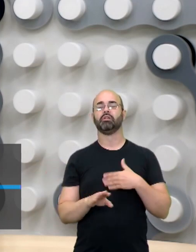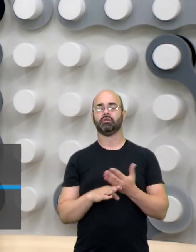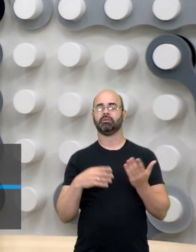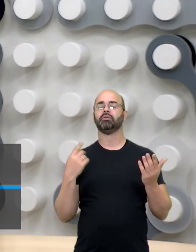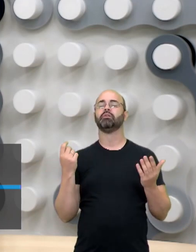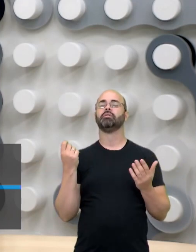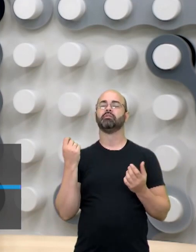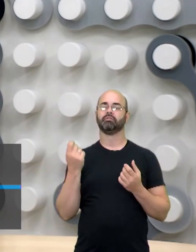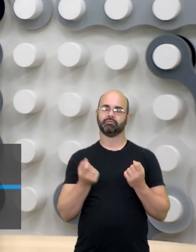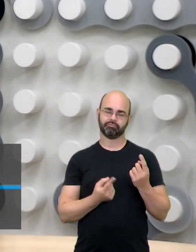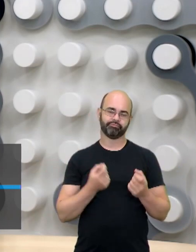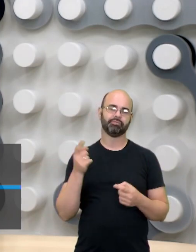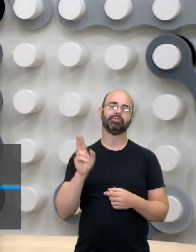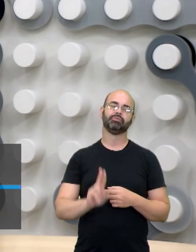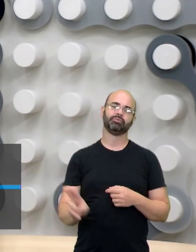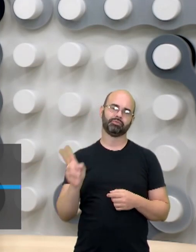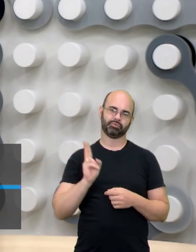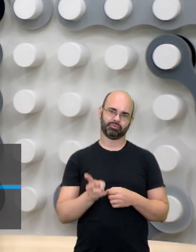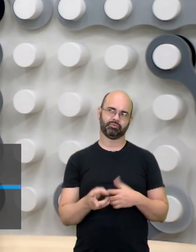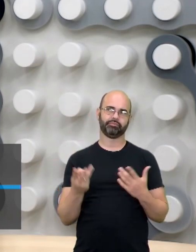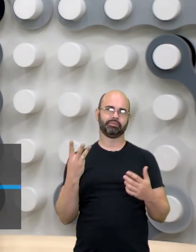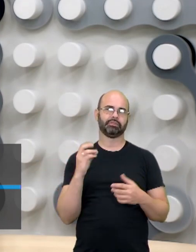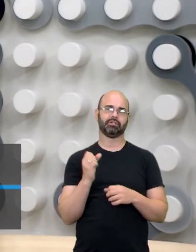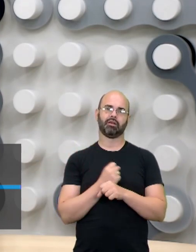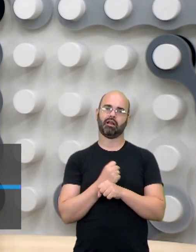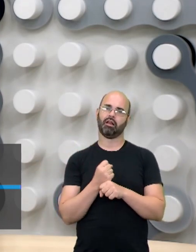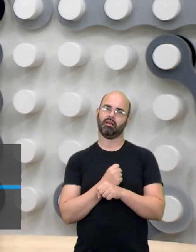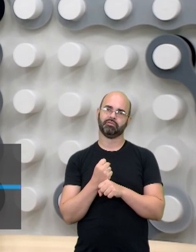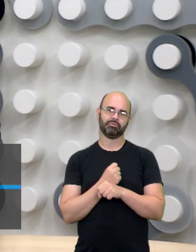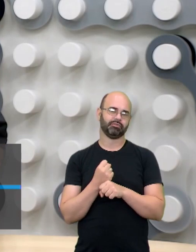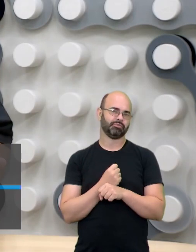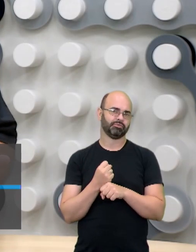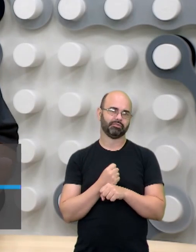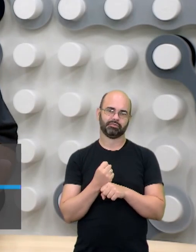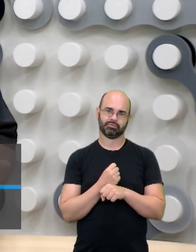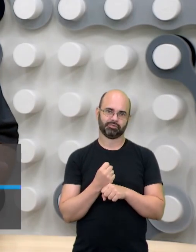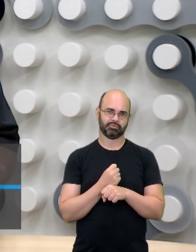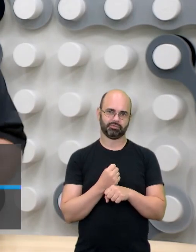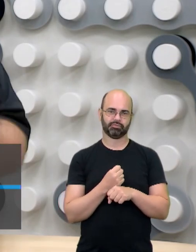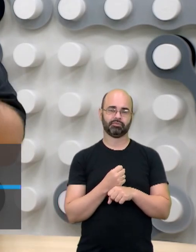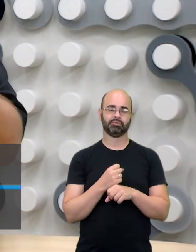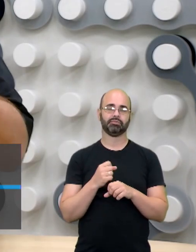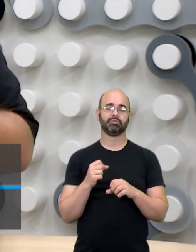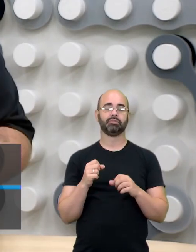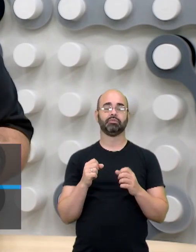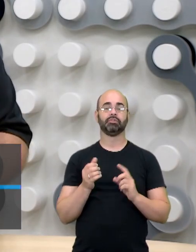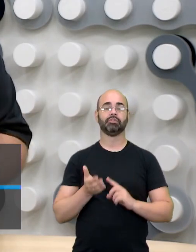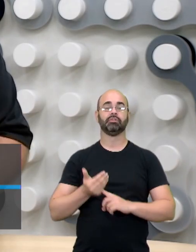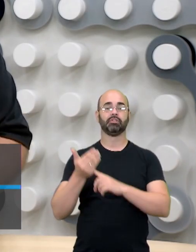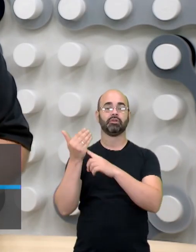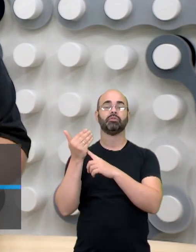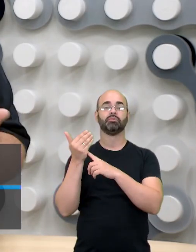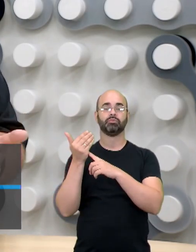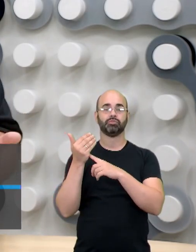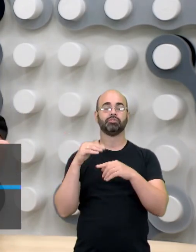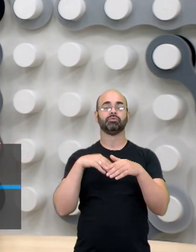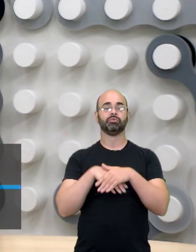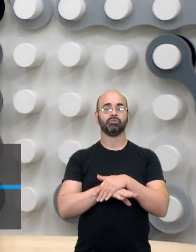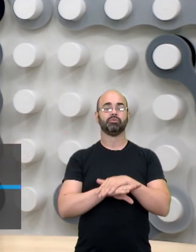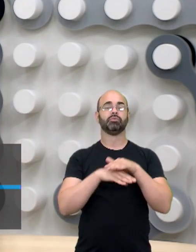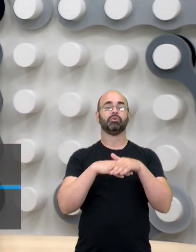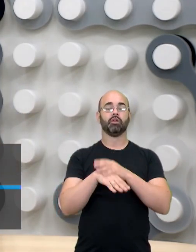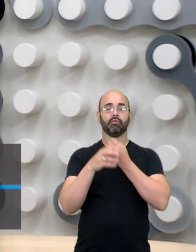desse método, né? Ou seja, há mais de 30 anos nós utilizamos a tecnologia para estar guardando, né, e